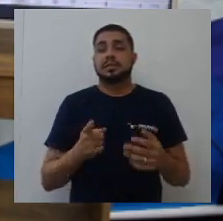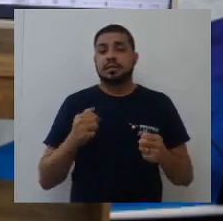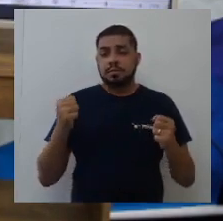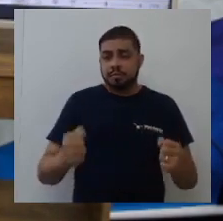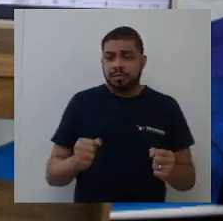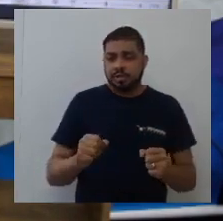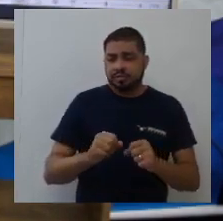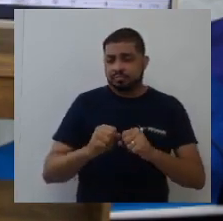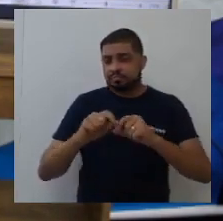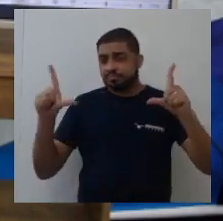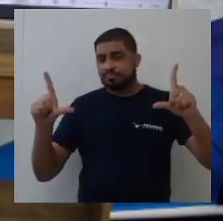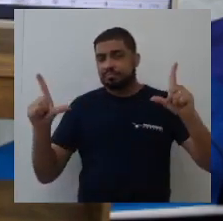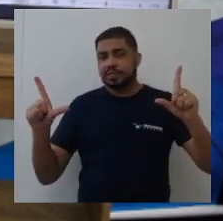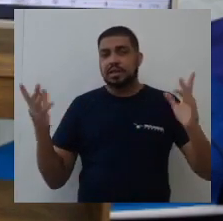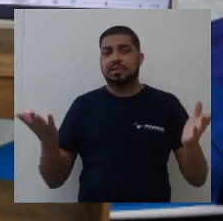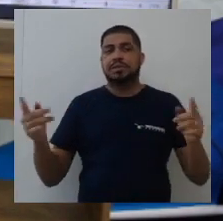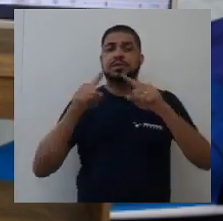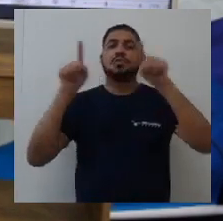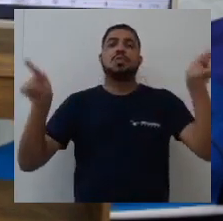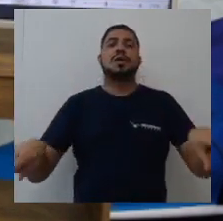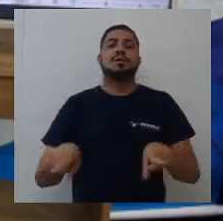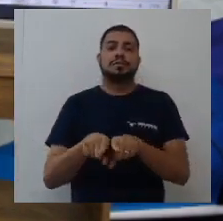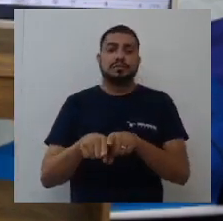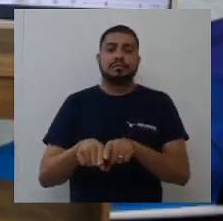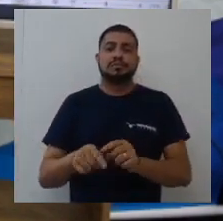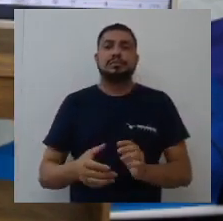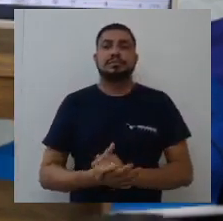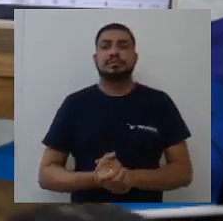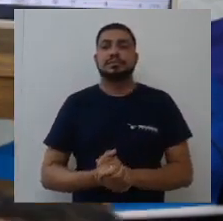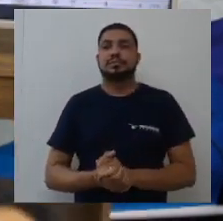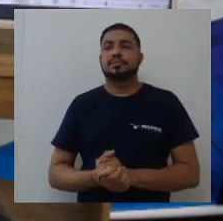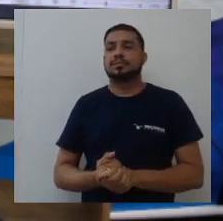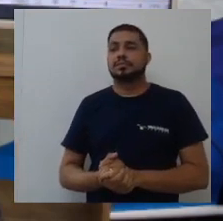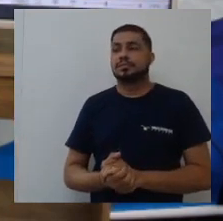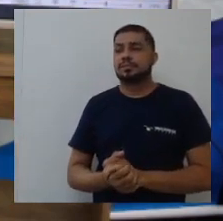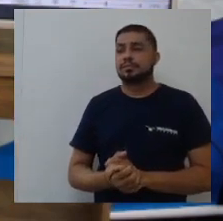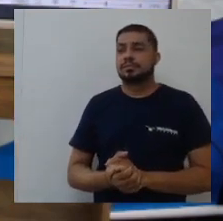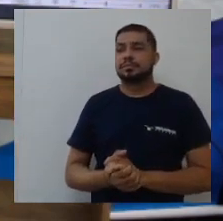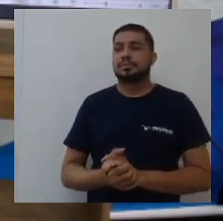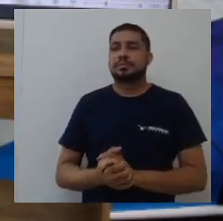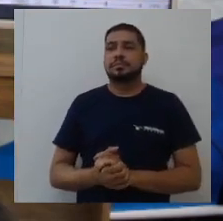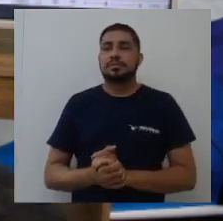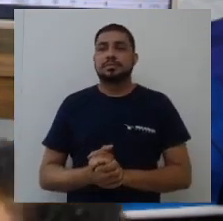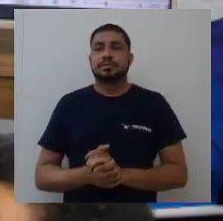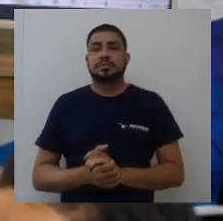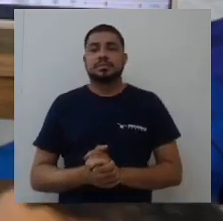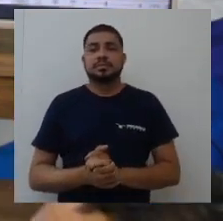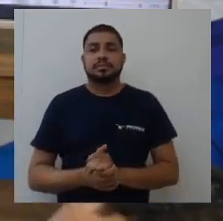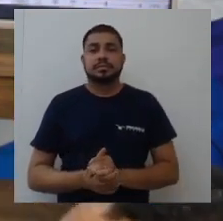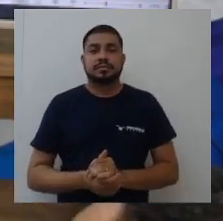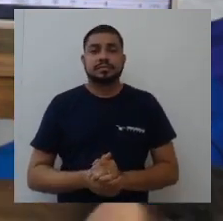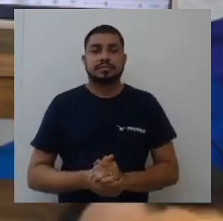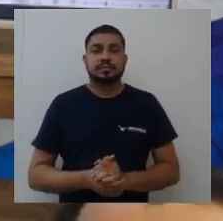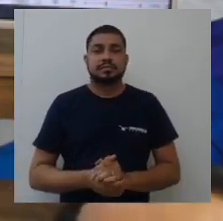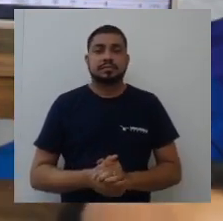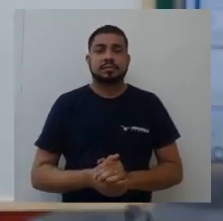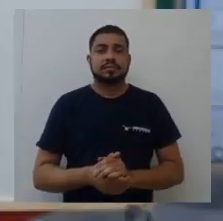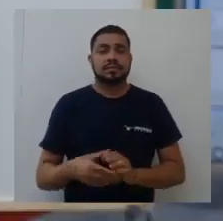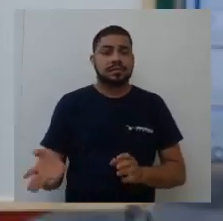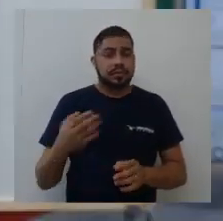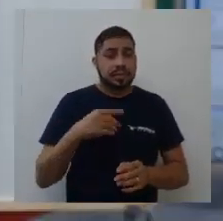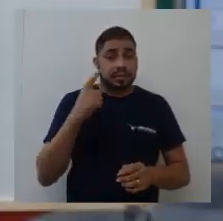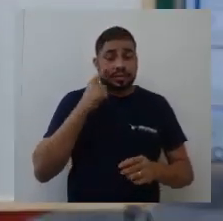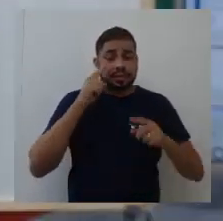cortar para o quadro para mim aqui, Vitor? Corta para o quadro aqui. Vai. Pode deixar essa tela aí mesmo. Pode deixar assim. Pode deixar assim. Corta só para o